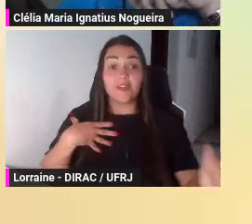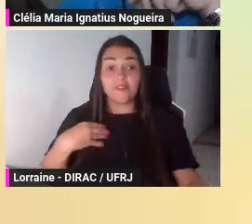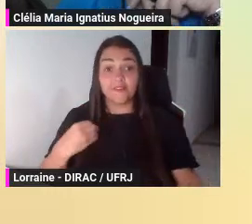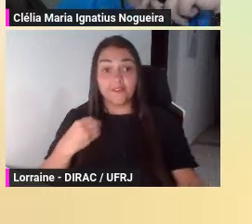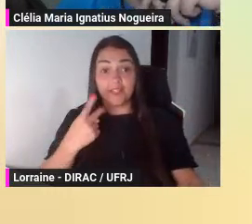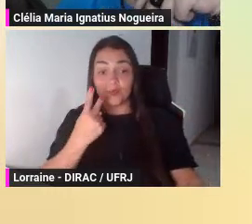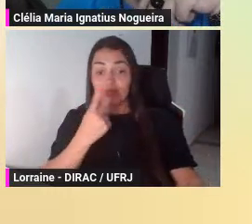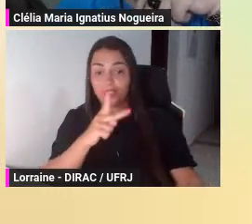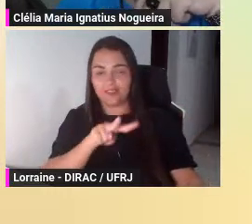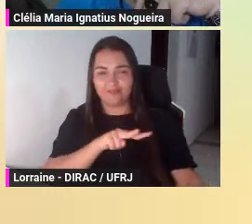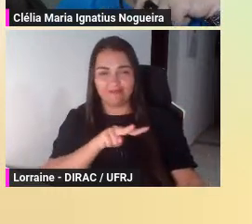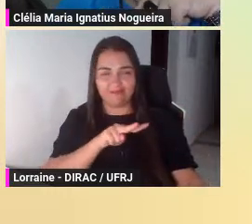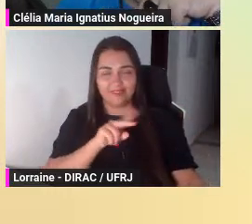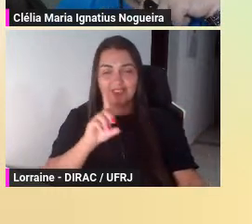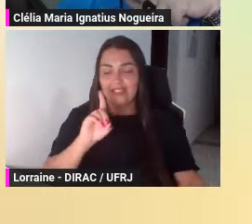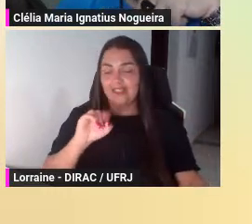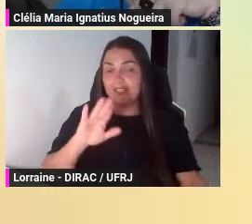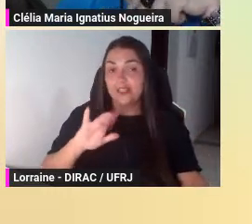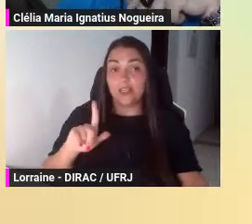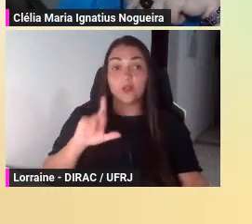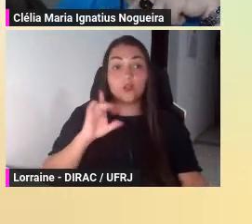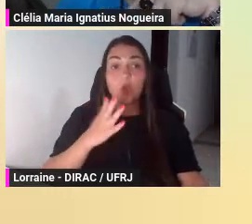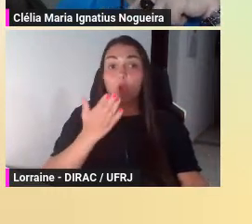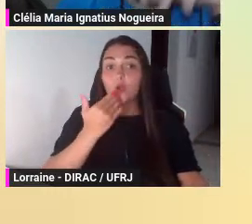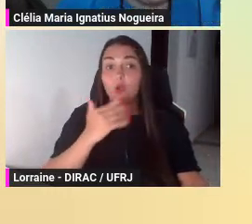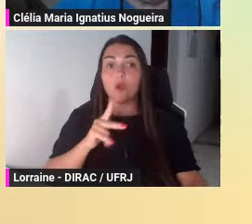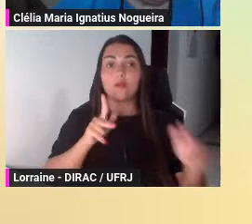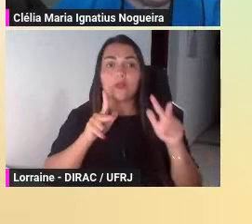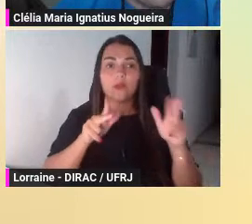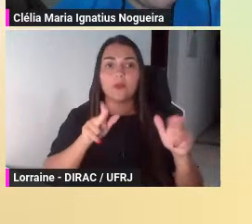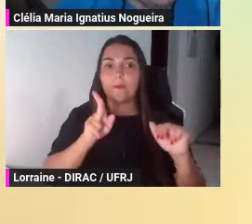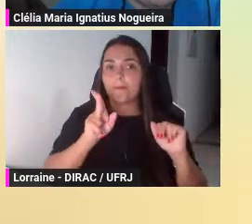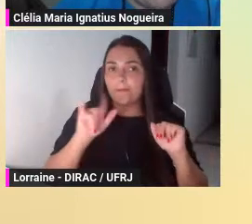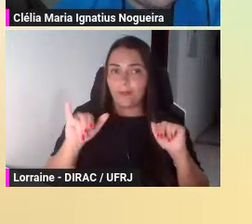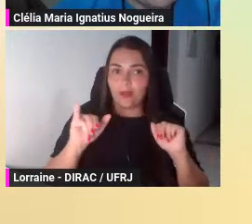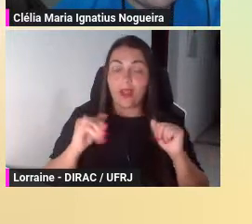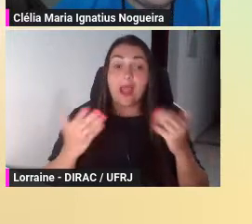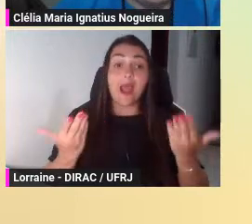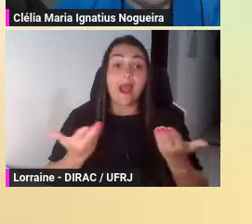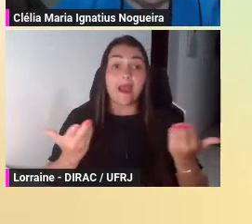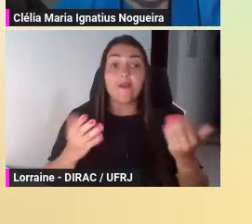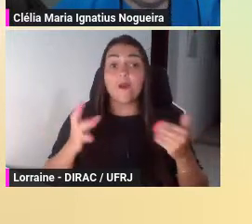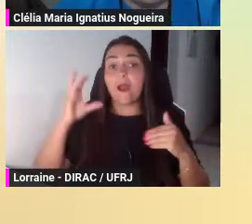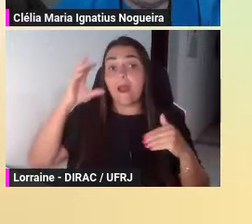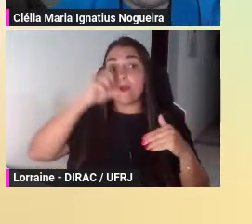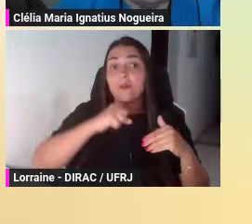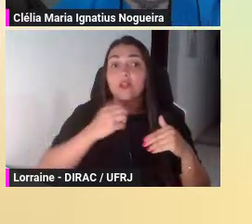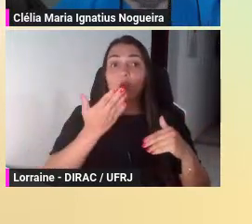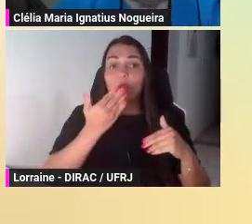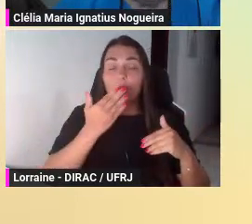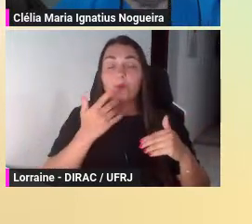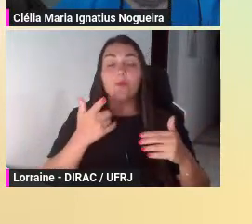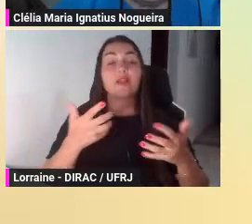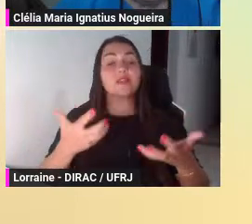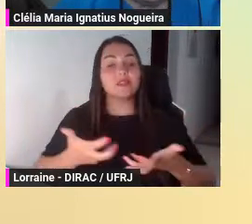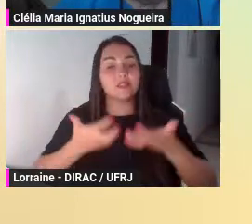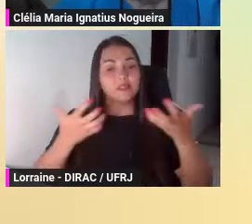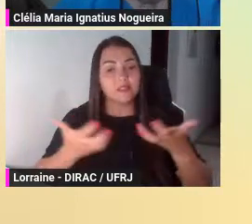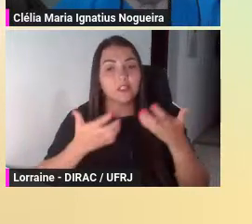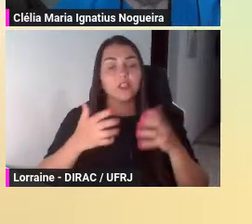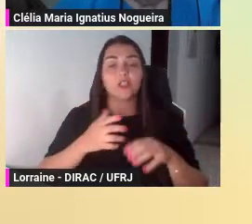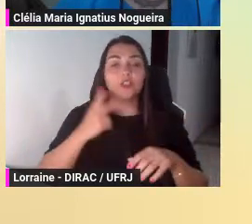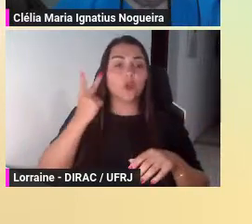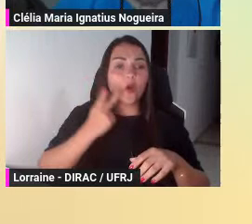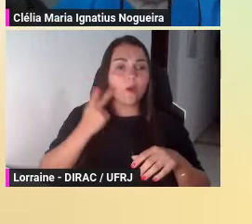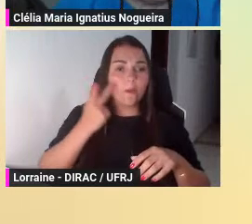Daniel, também só come a mesma coisa que o pai, agora aprendeu a comer salada de tomate com cebola. Vitor come